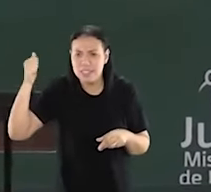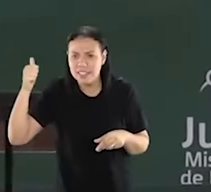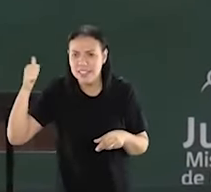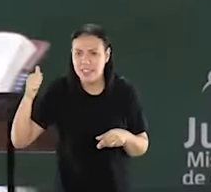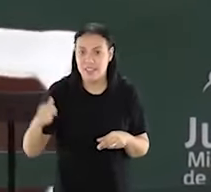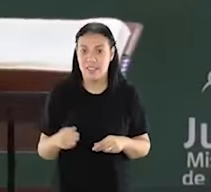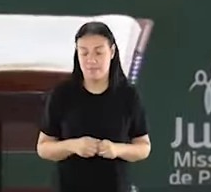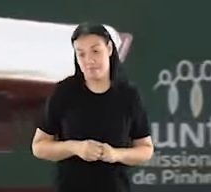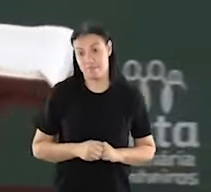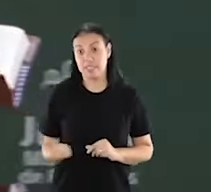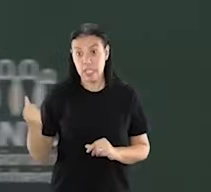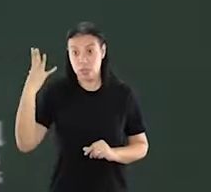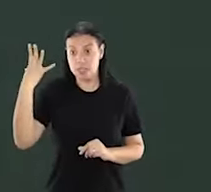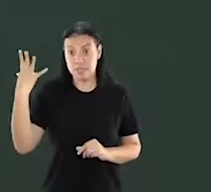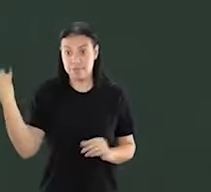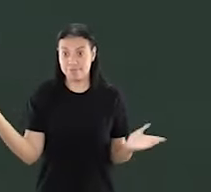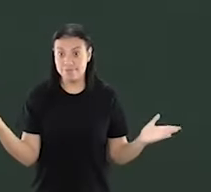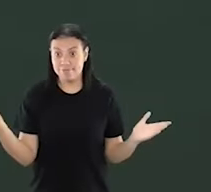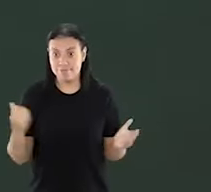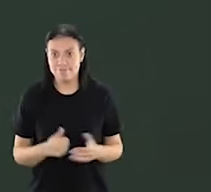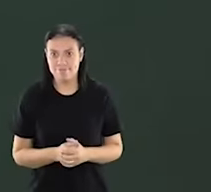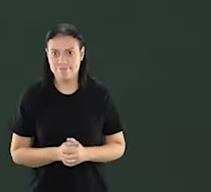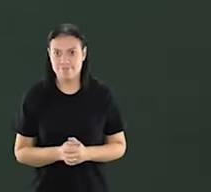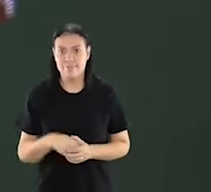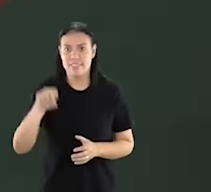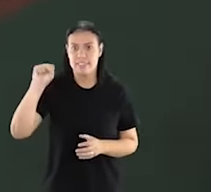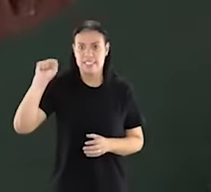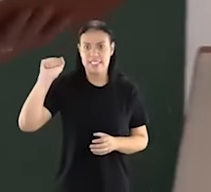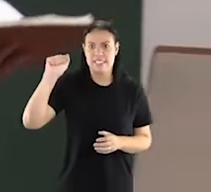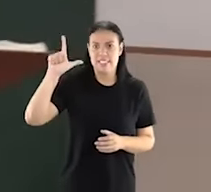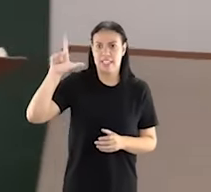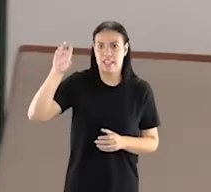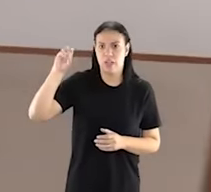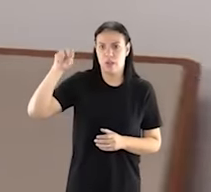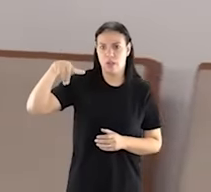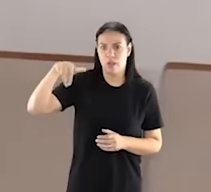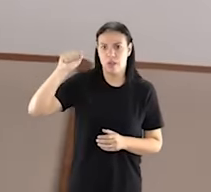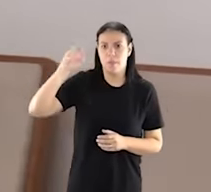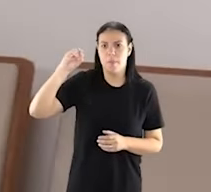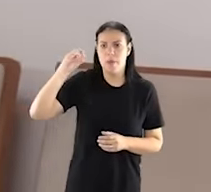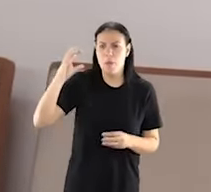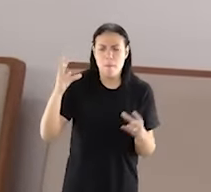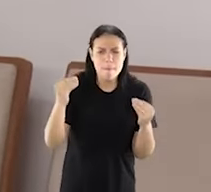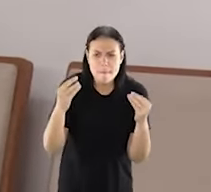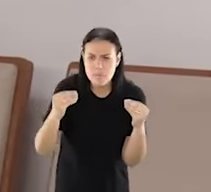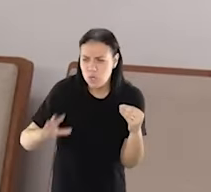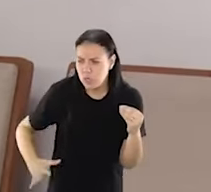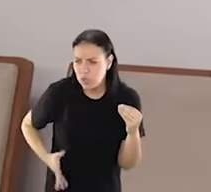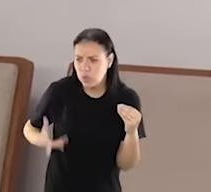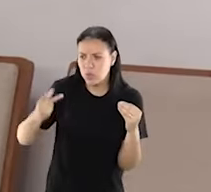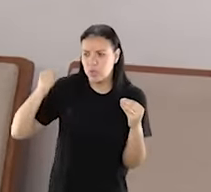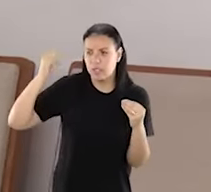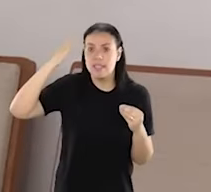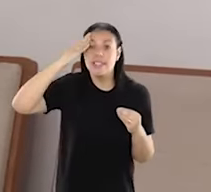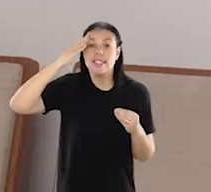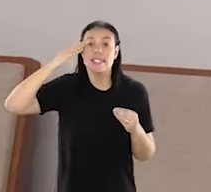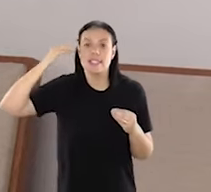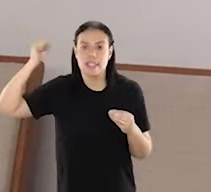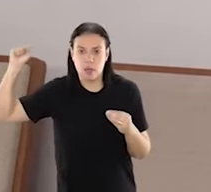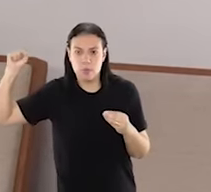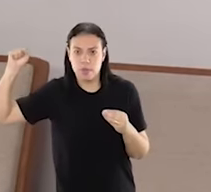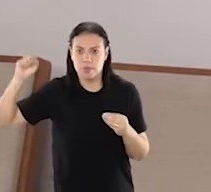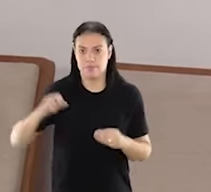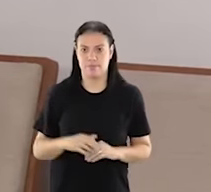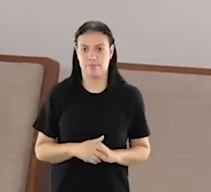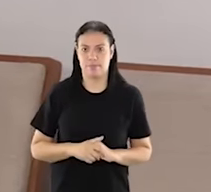E foi o que aconteceu com ele, sabia? Salomão, o cara mais rico do mundo, quando ele morreu, quem era o herdeiro dele? Quem